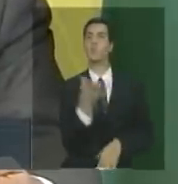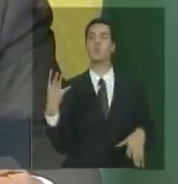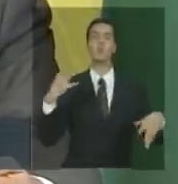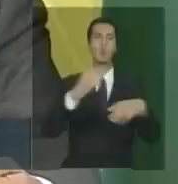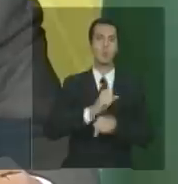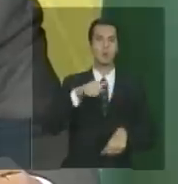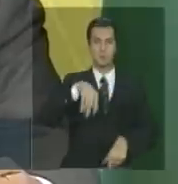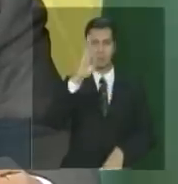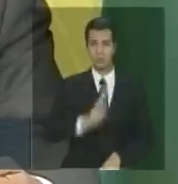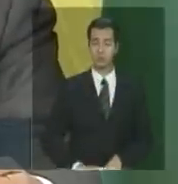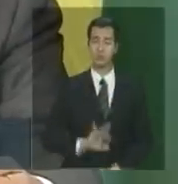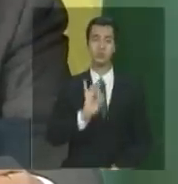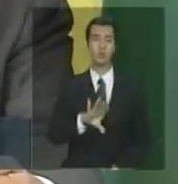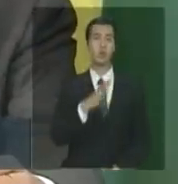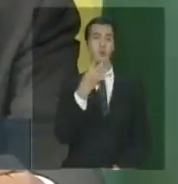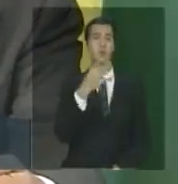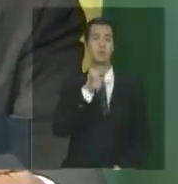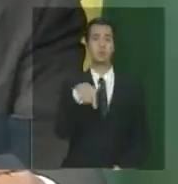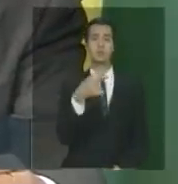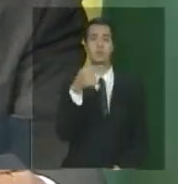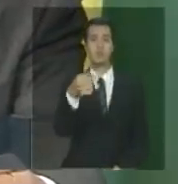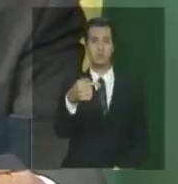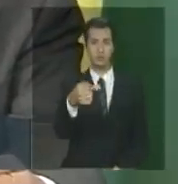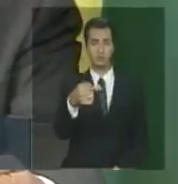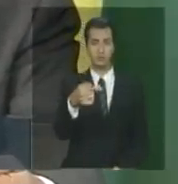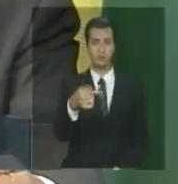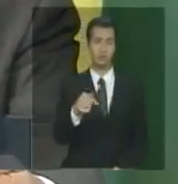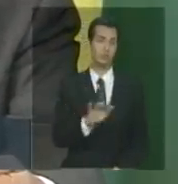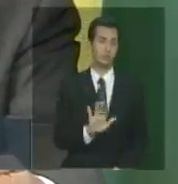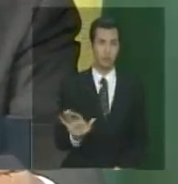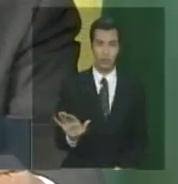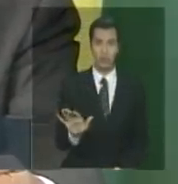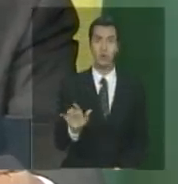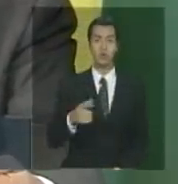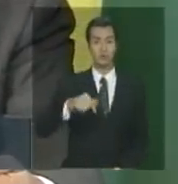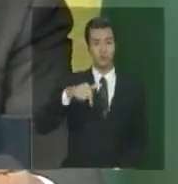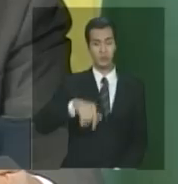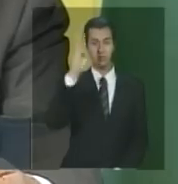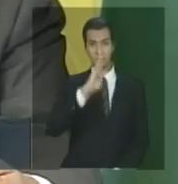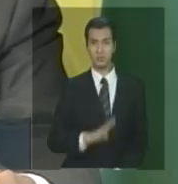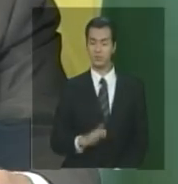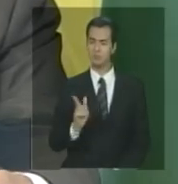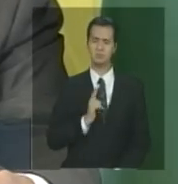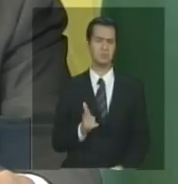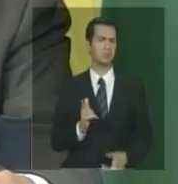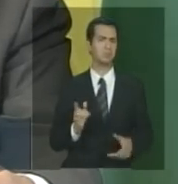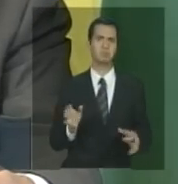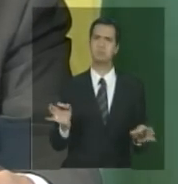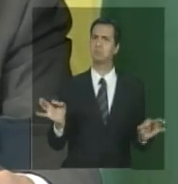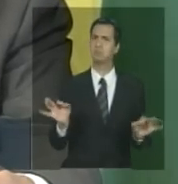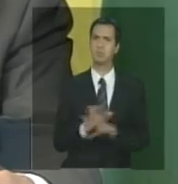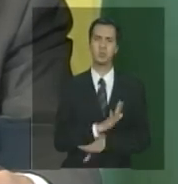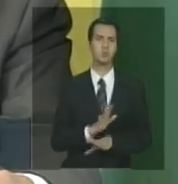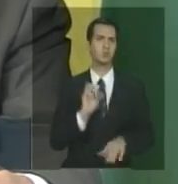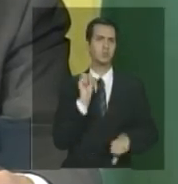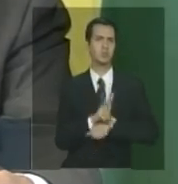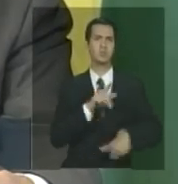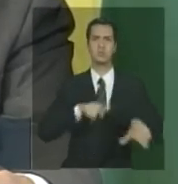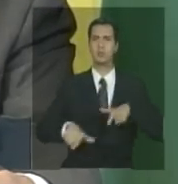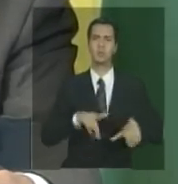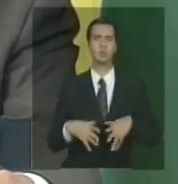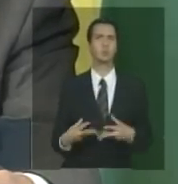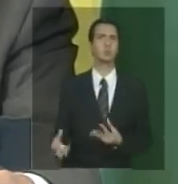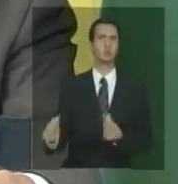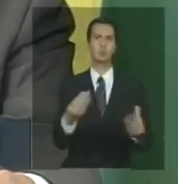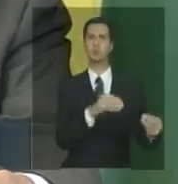histórica, 4,7, se não me engano, e nós temos quase que pleno emprego de mão de obra. Mesmo assim, nós temos